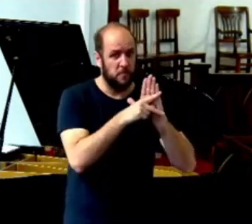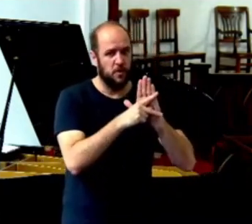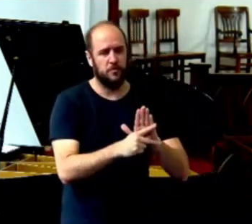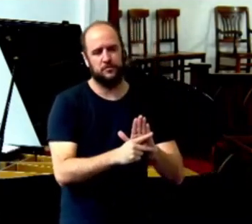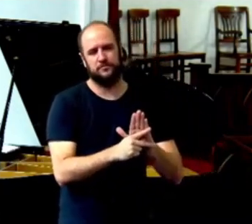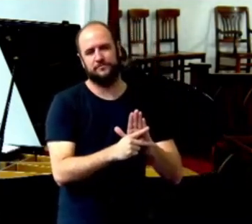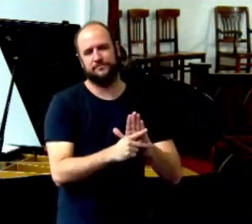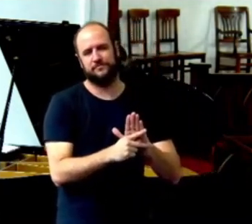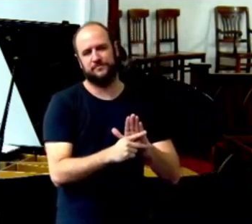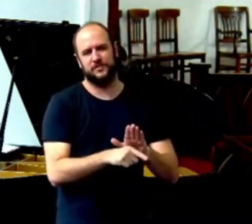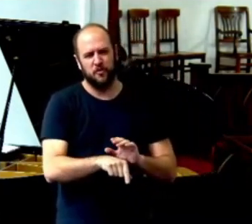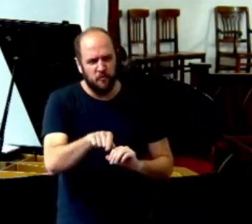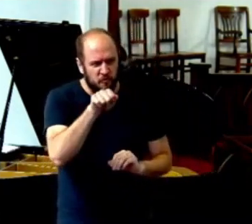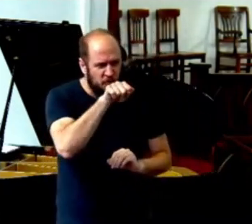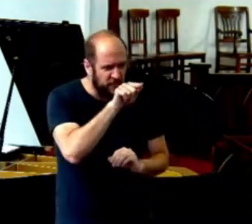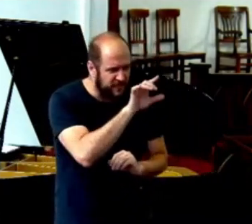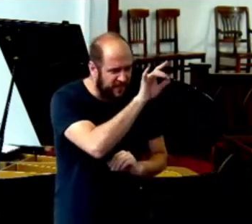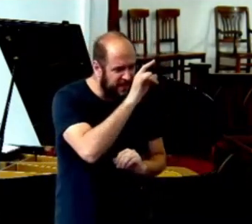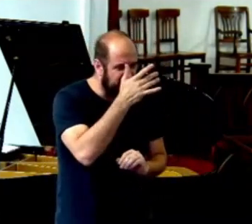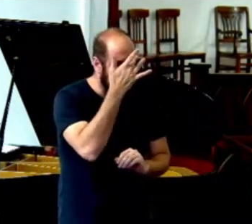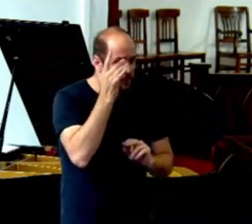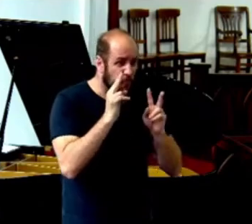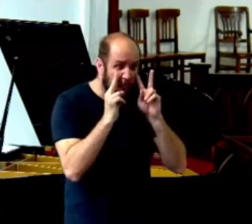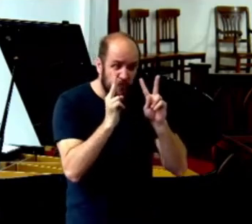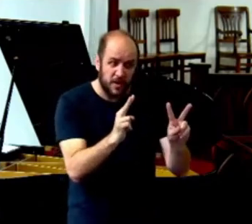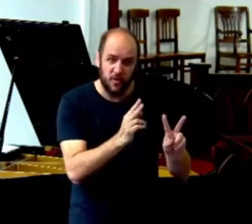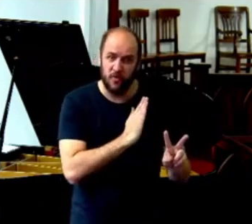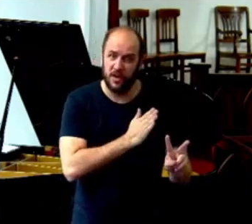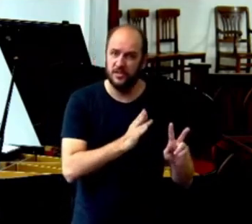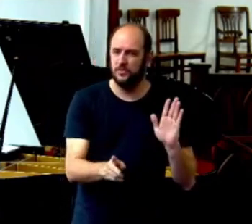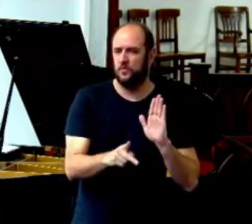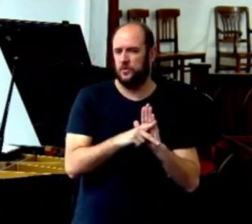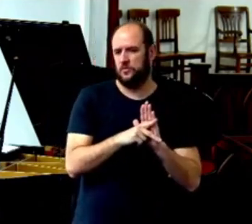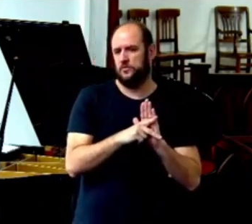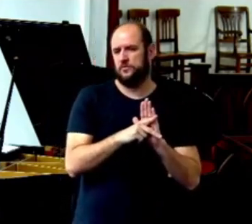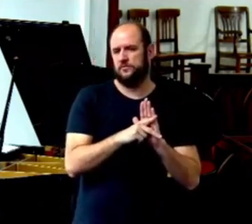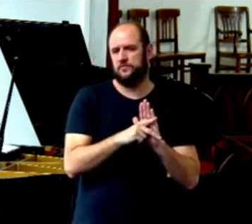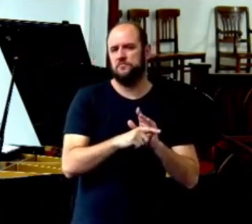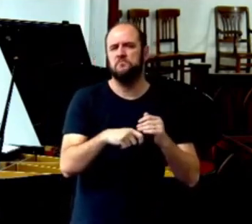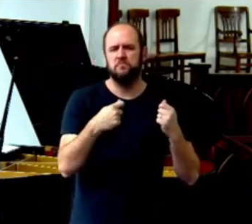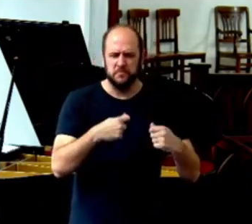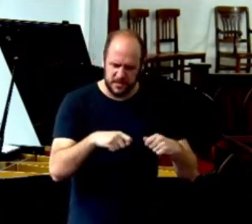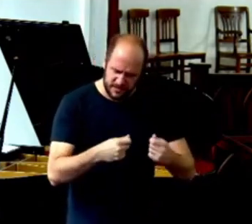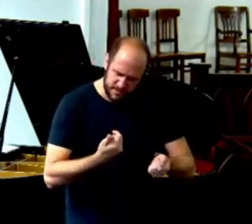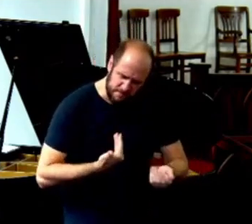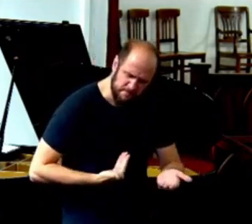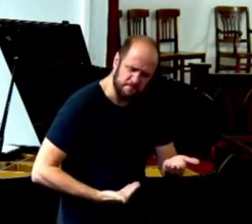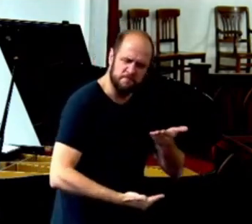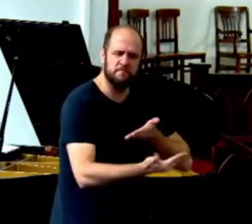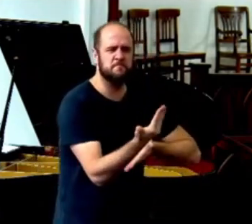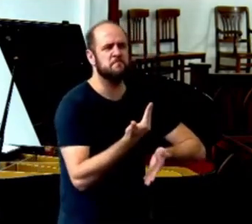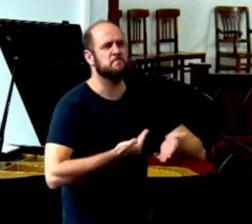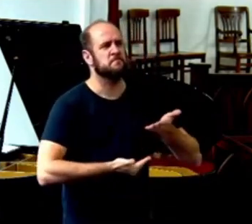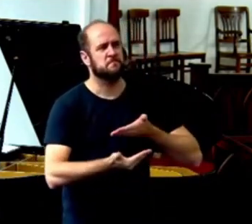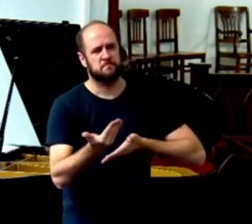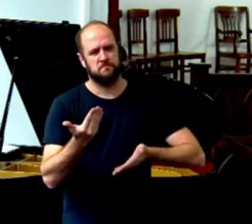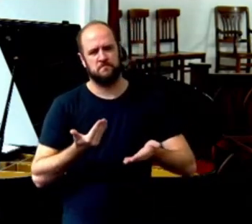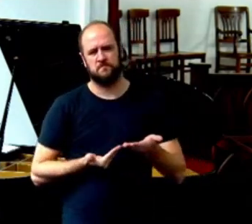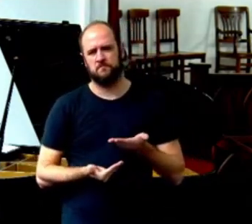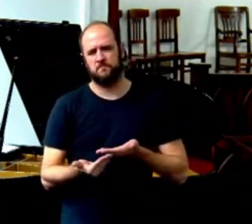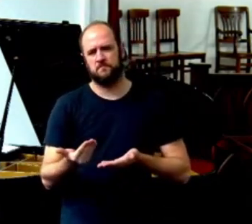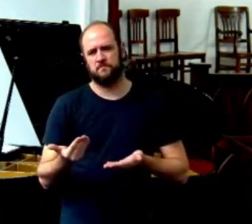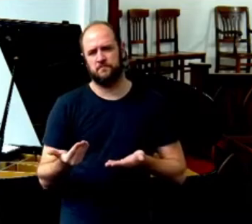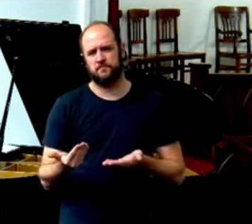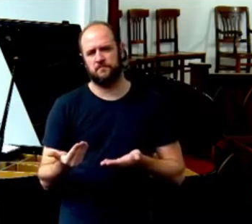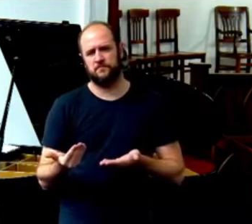E uma vez que você está olhando para o seu coração, você deve interagir com o outro. Com o